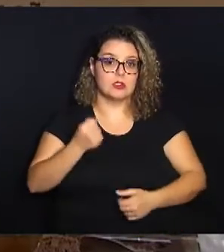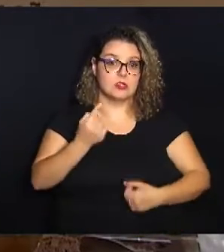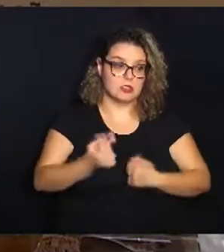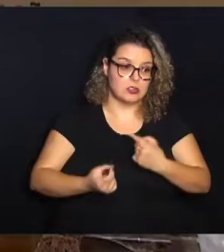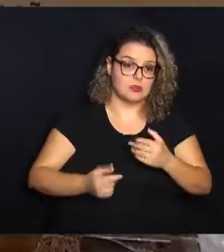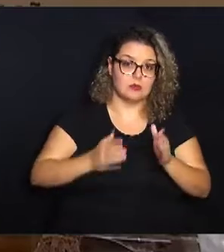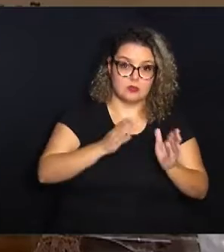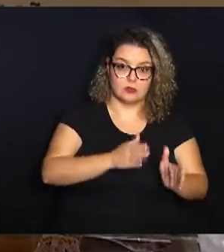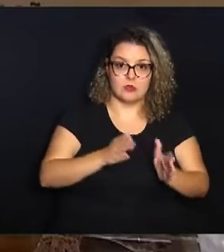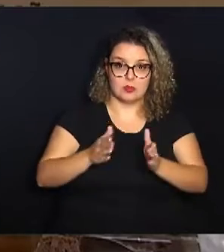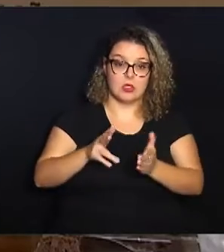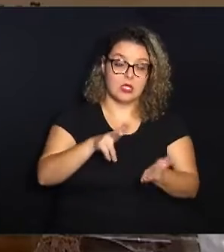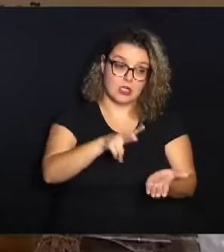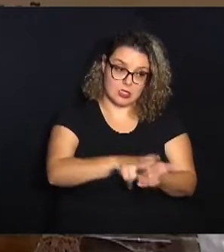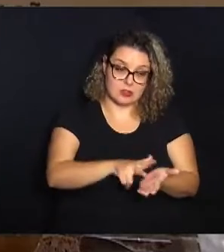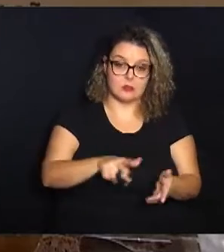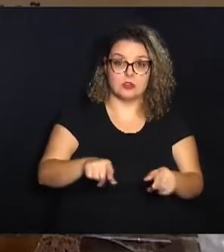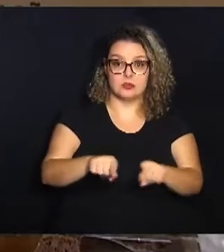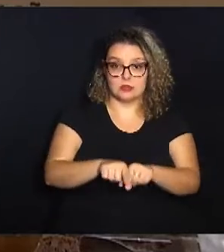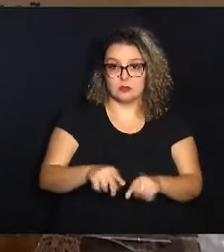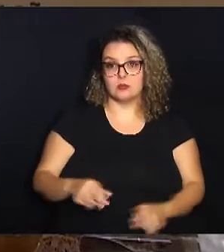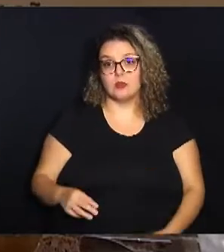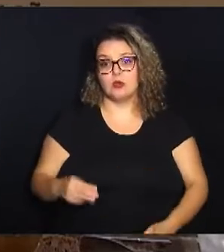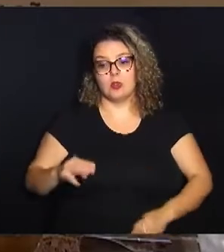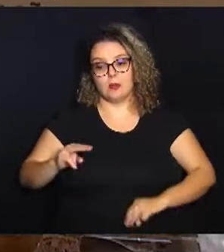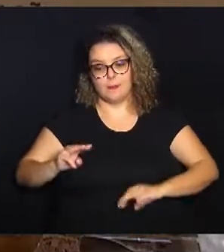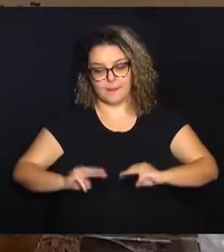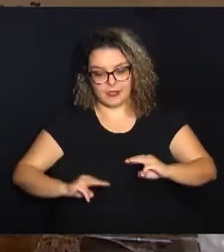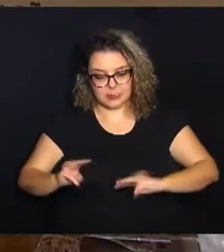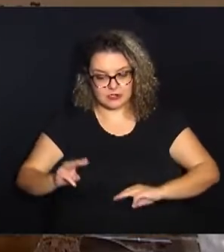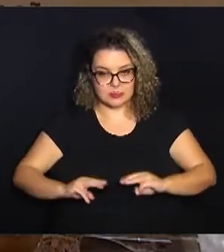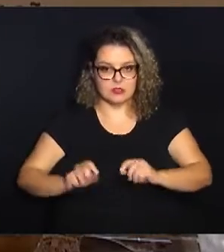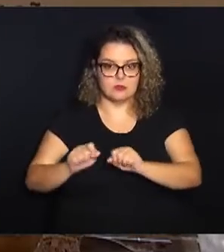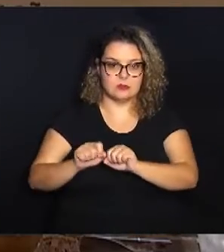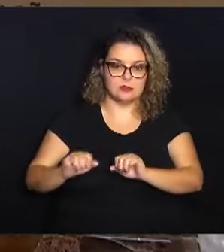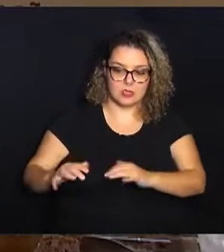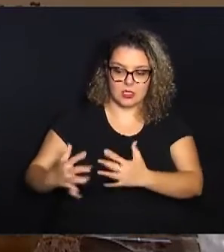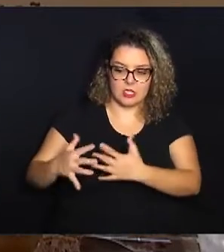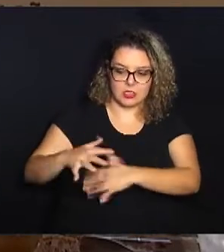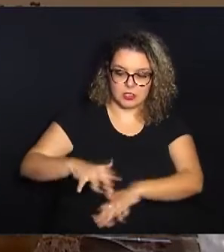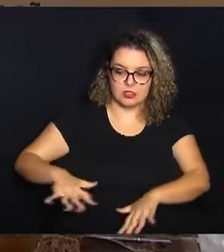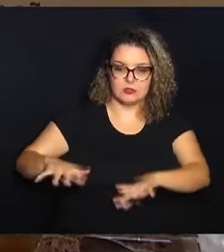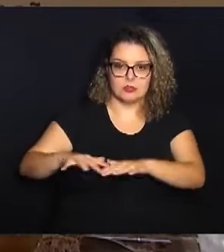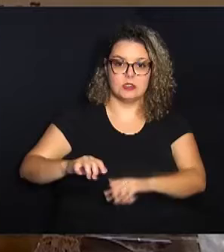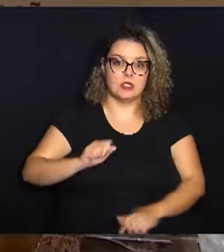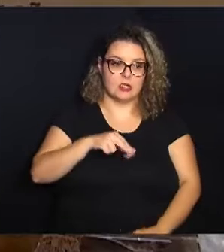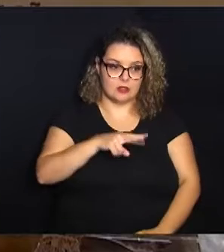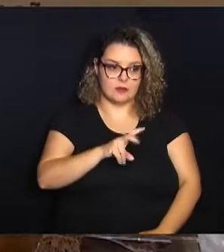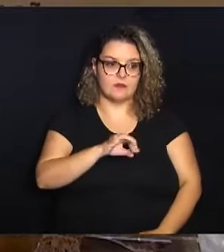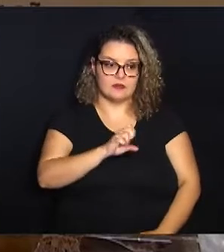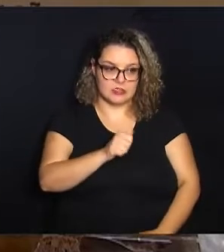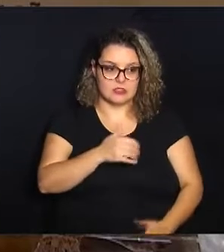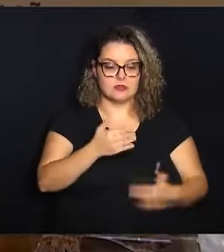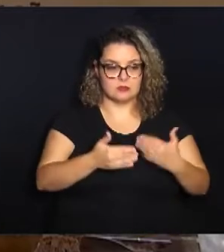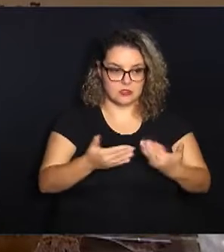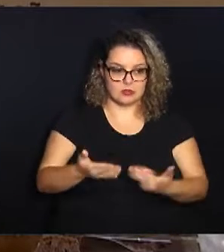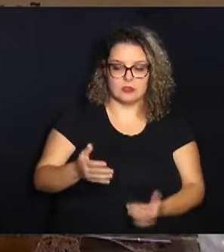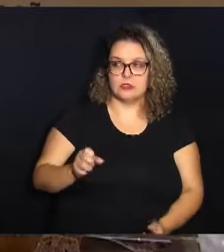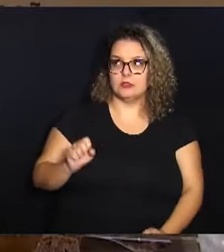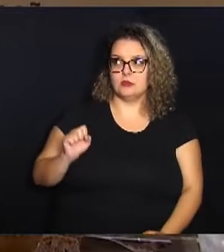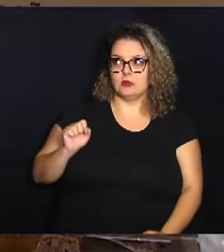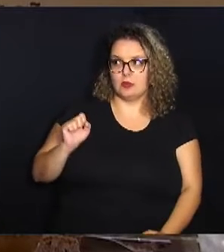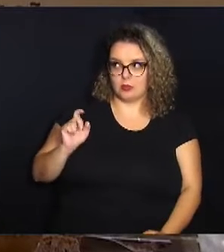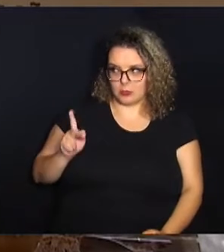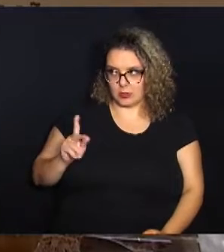etapas regulatórias também de Ministério da Agricultura e Anvisa que a gente ainda estamos passando por elas. Tá, quando a